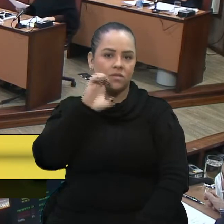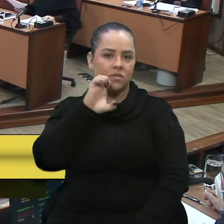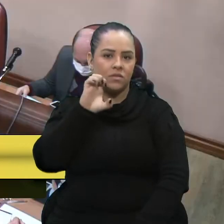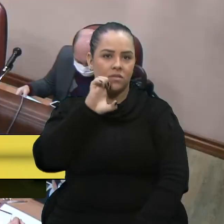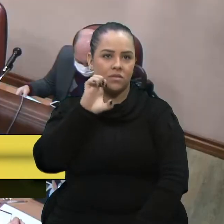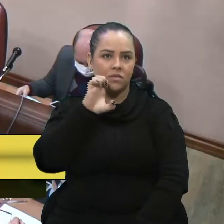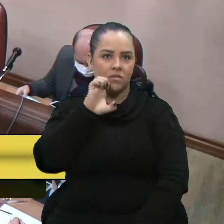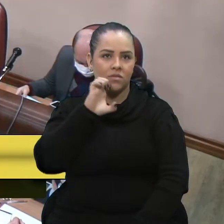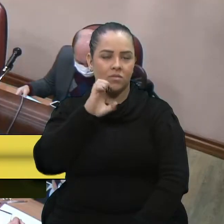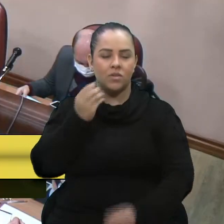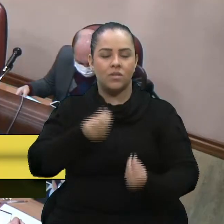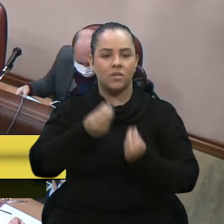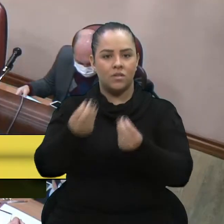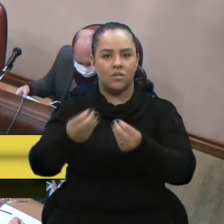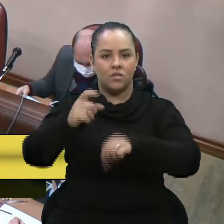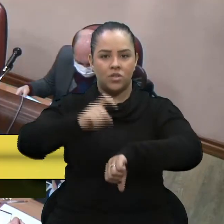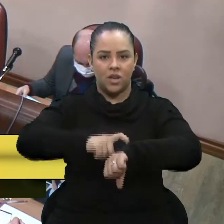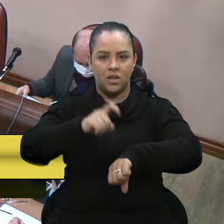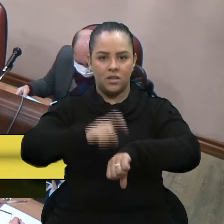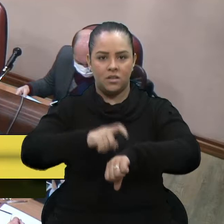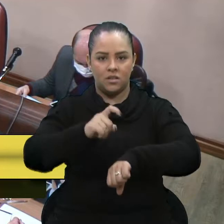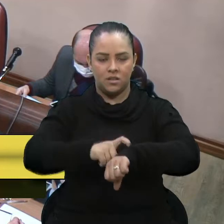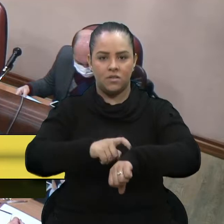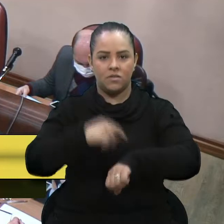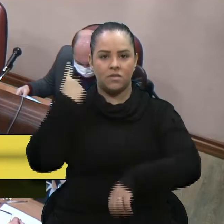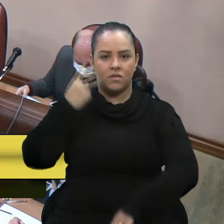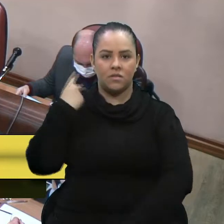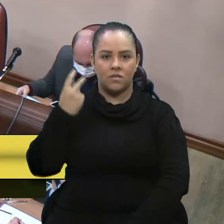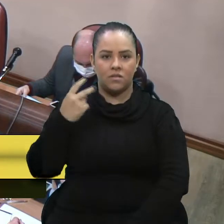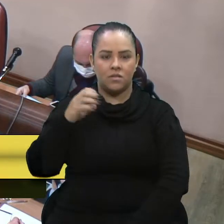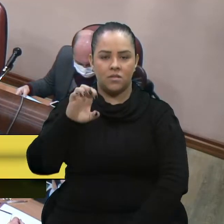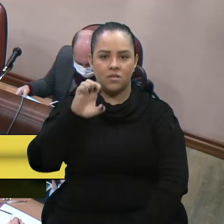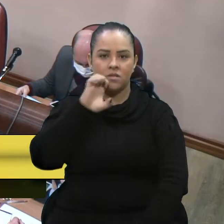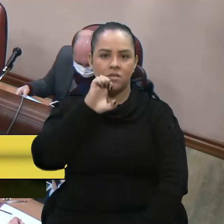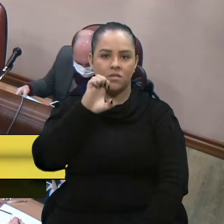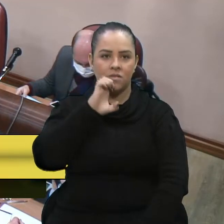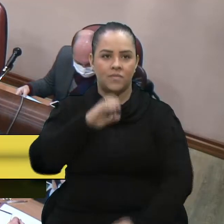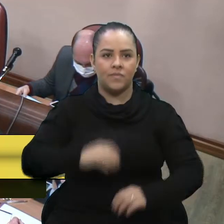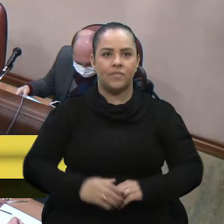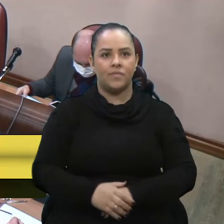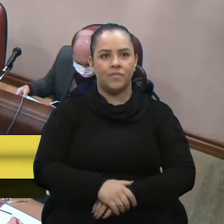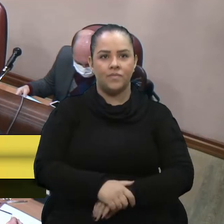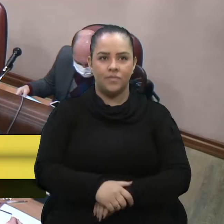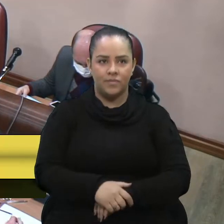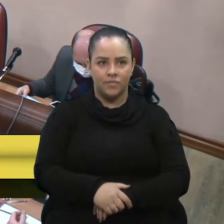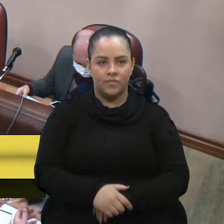cedência de espaço, vereadora Estela Balardim, com a palavra da tribuna.